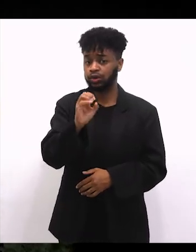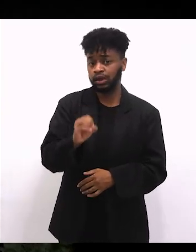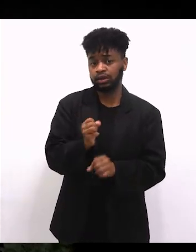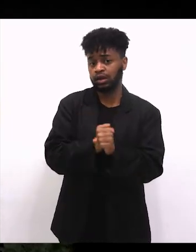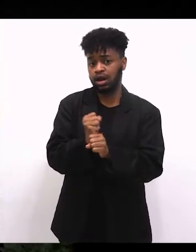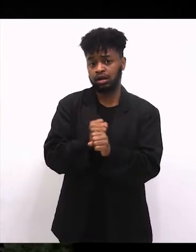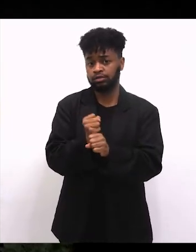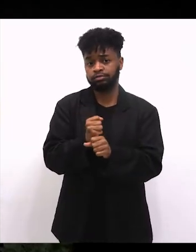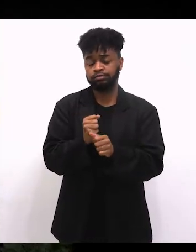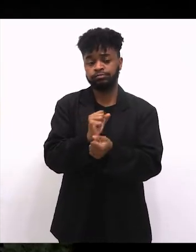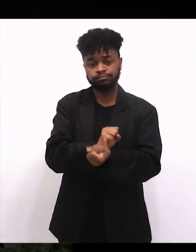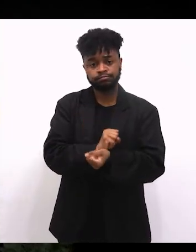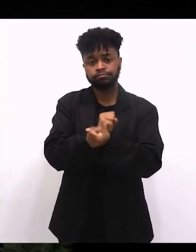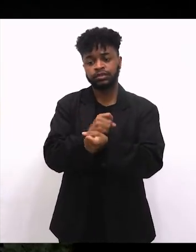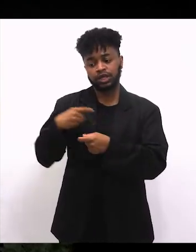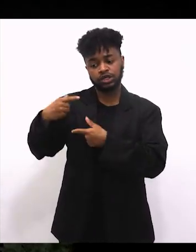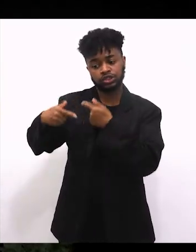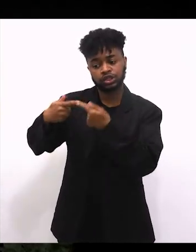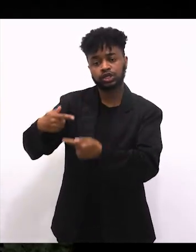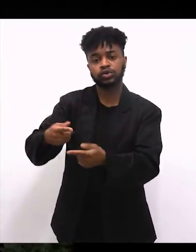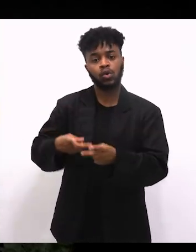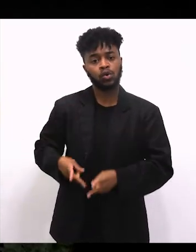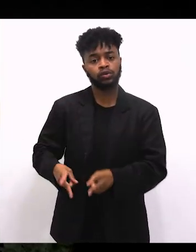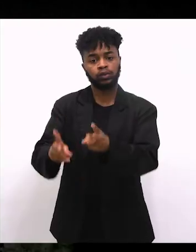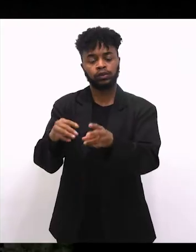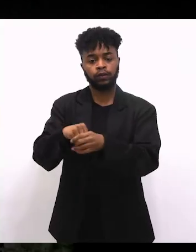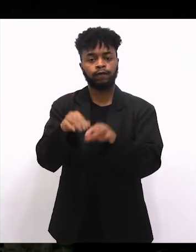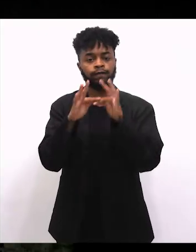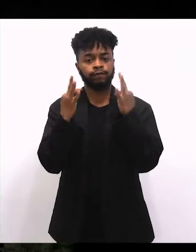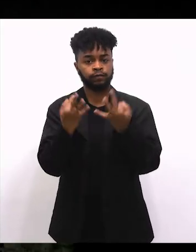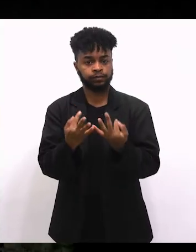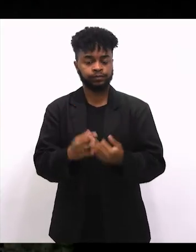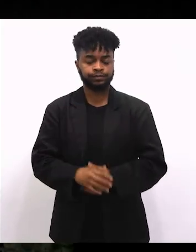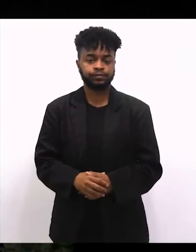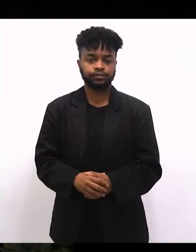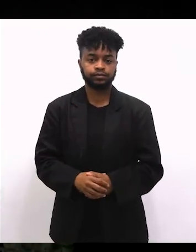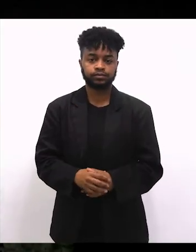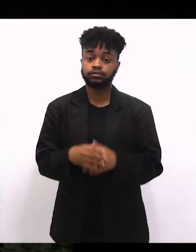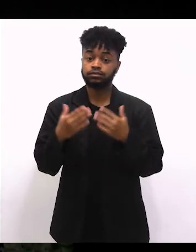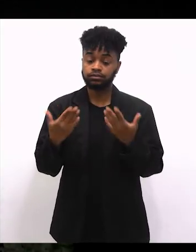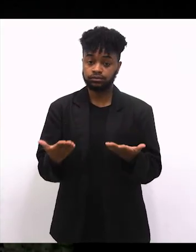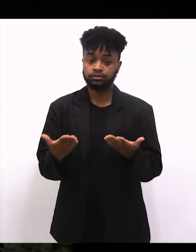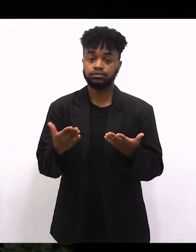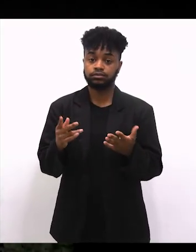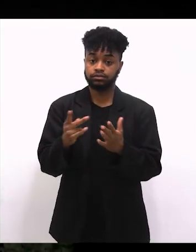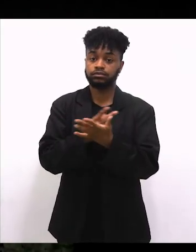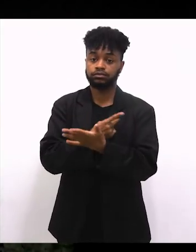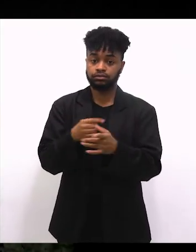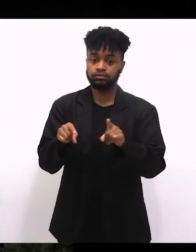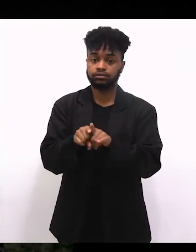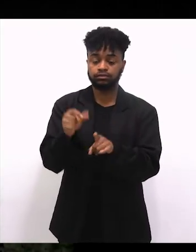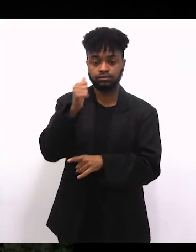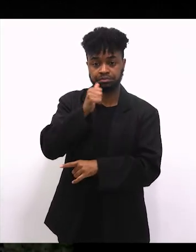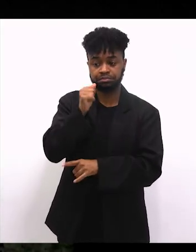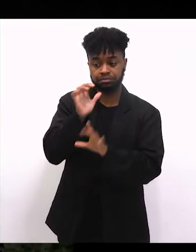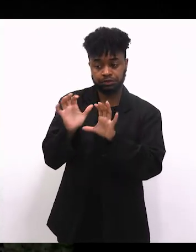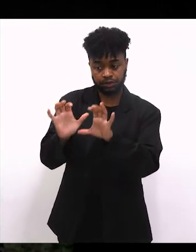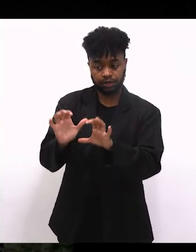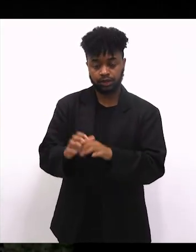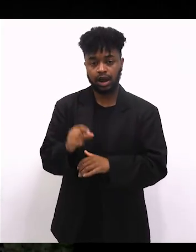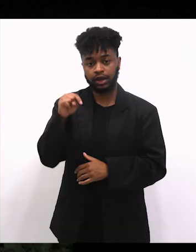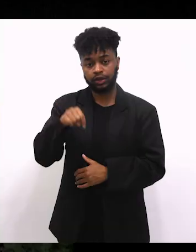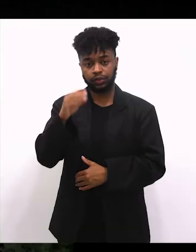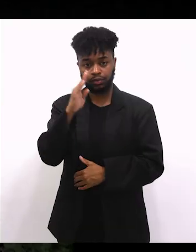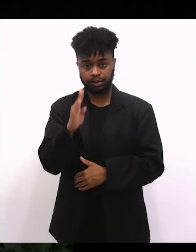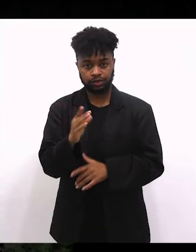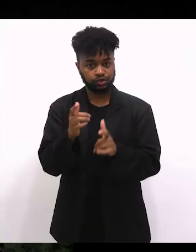escravidão, passando de gerações em gerações dentro das próprias famílias. Então, a gente tem muito a mulher nesse lugar hoje, né,